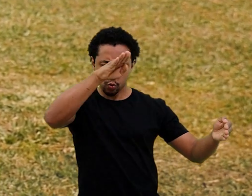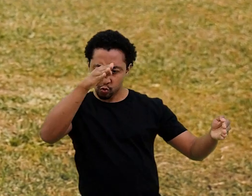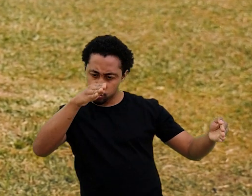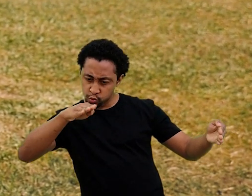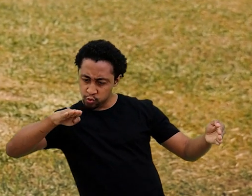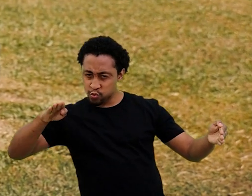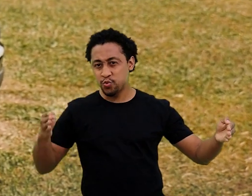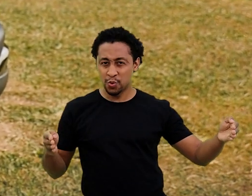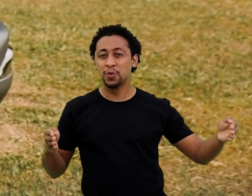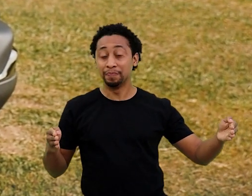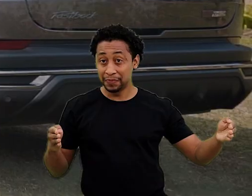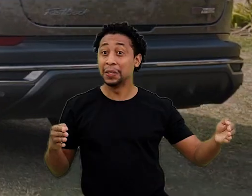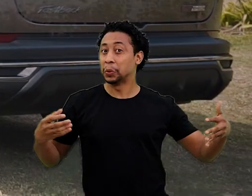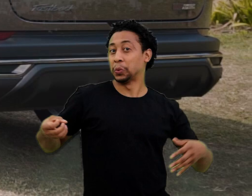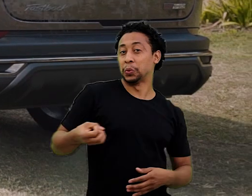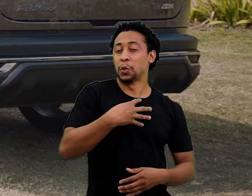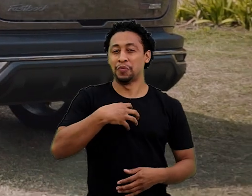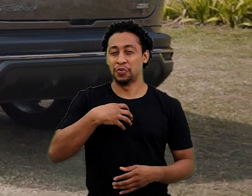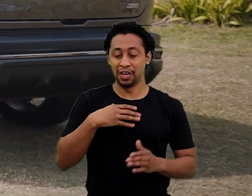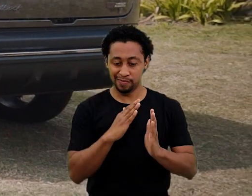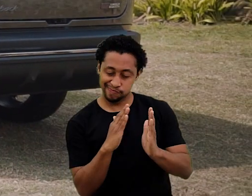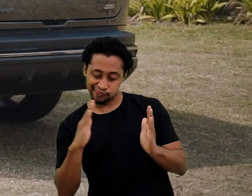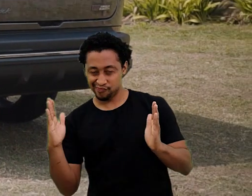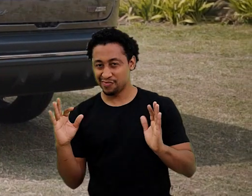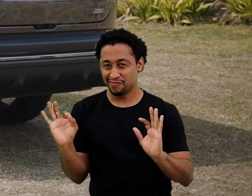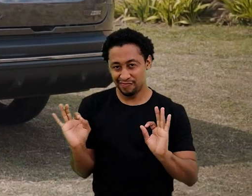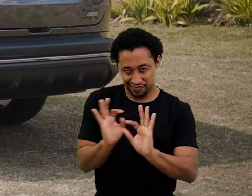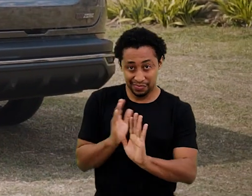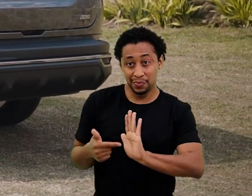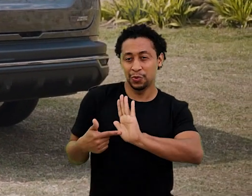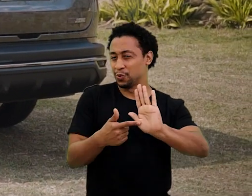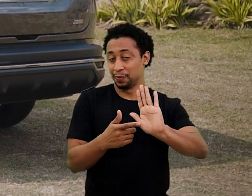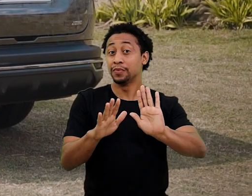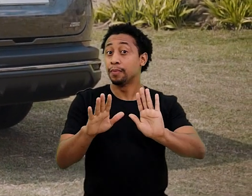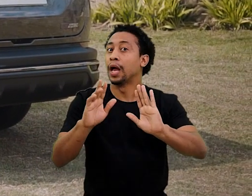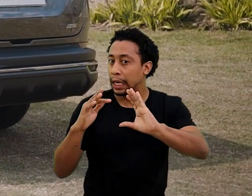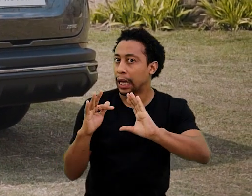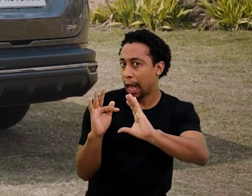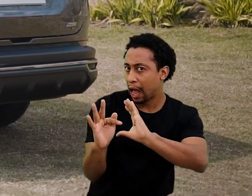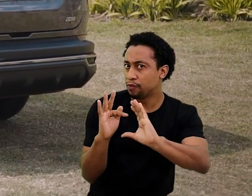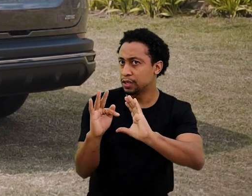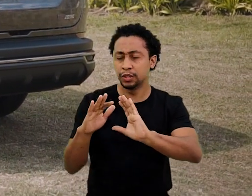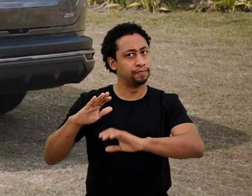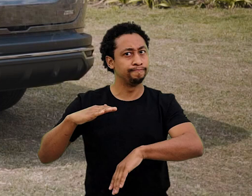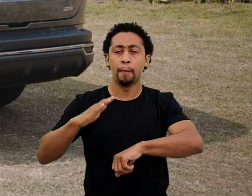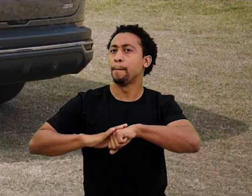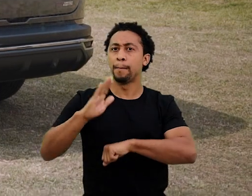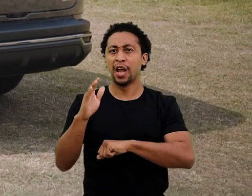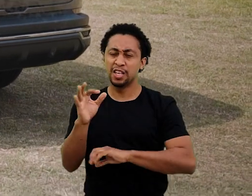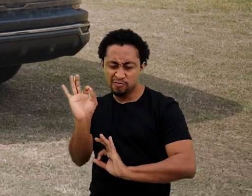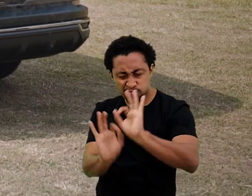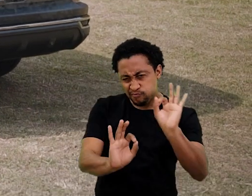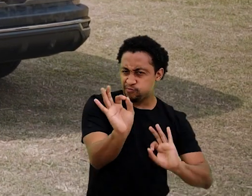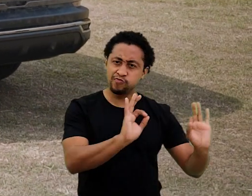então, Fastback. Mas a Fiat foi um pouco além aqui em relação à Volkswagen, porque se a Volkswagen se contentou com o motor